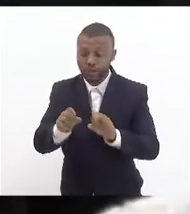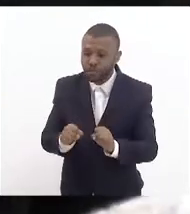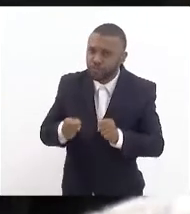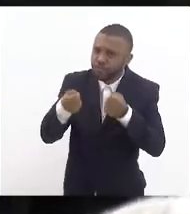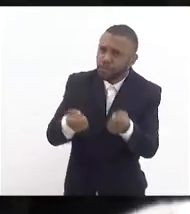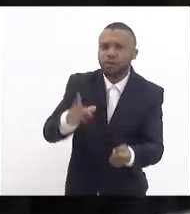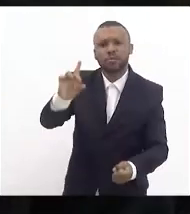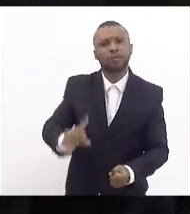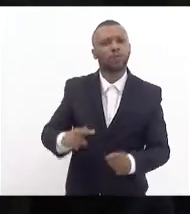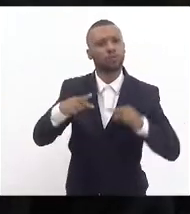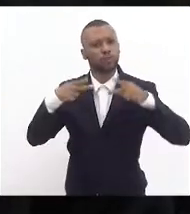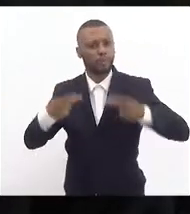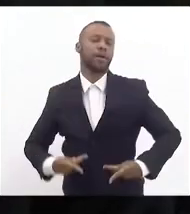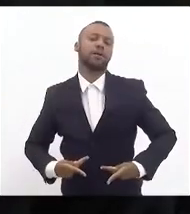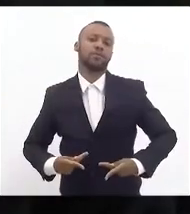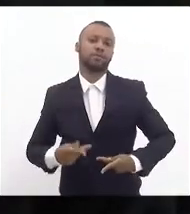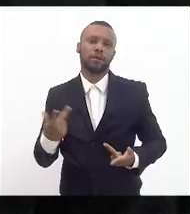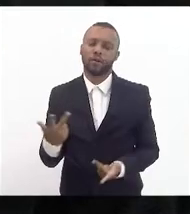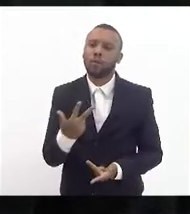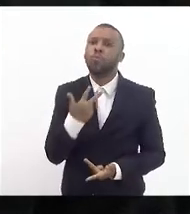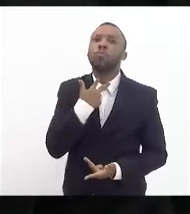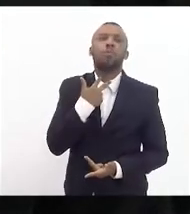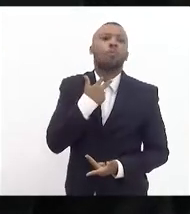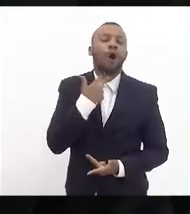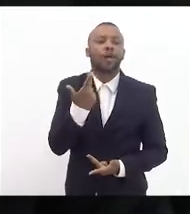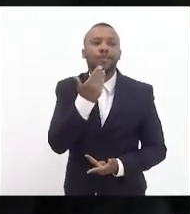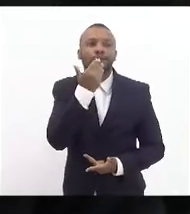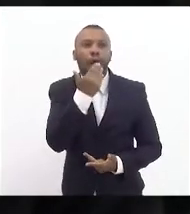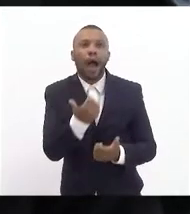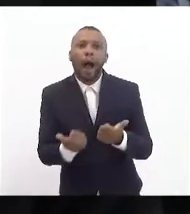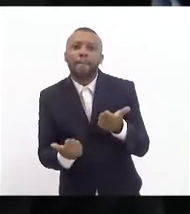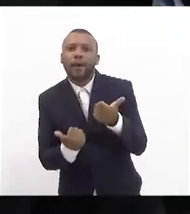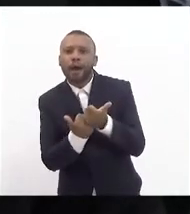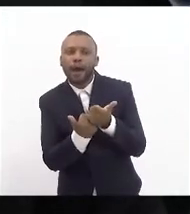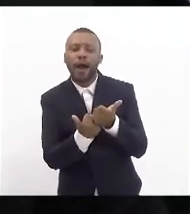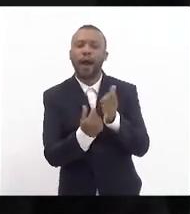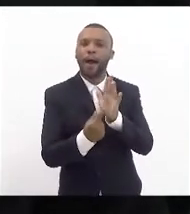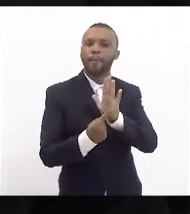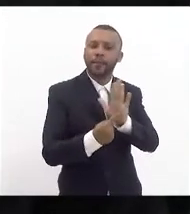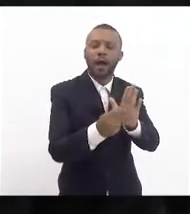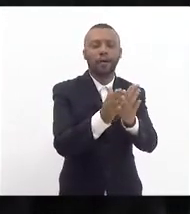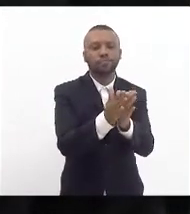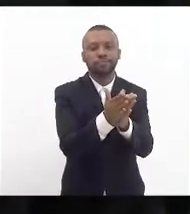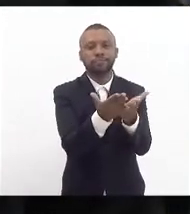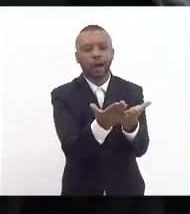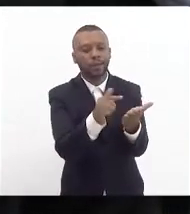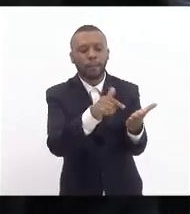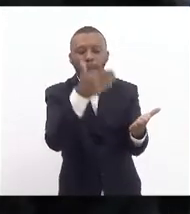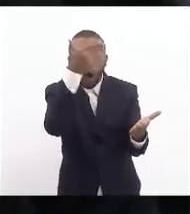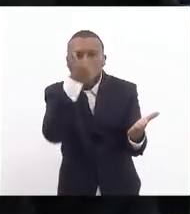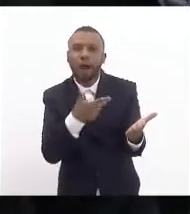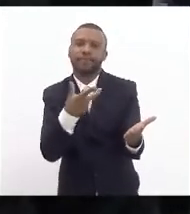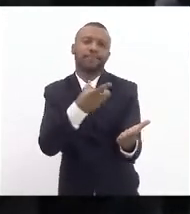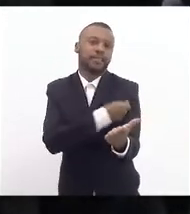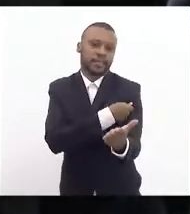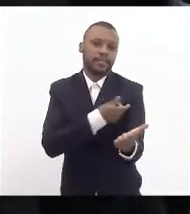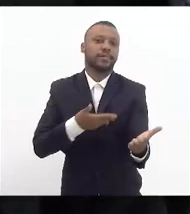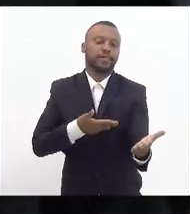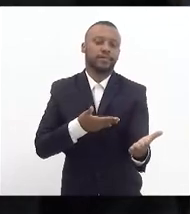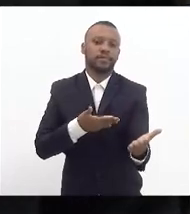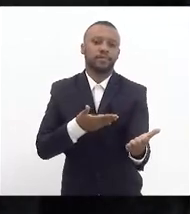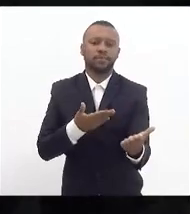dos direitos humanos não pode ser favorável ao passaporte sanitário.